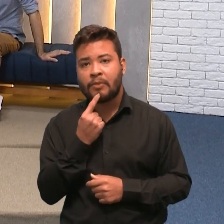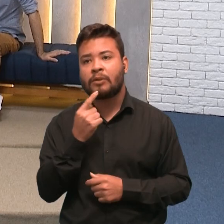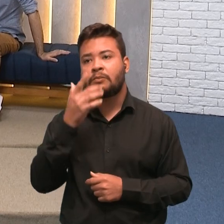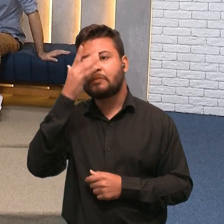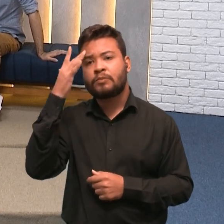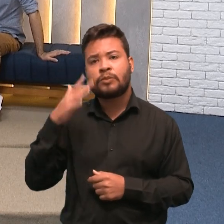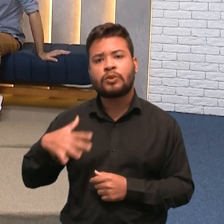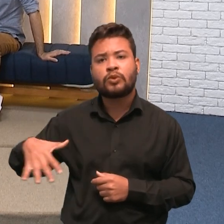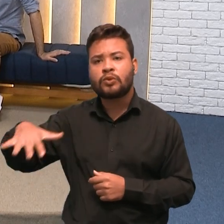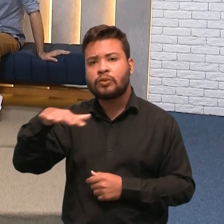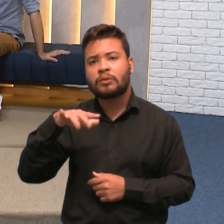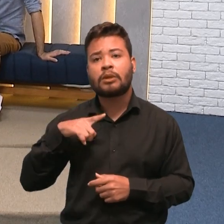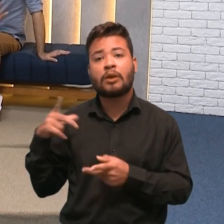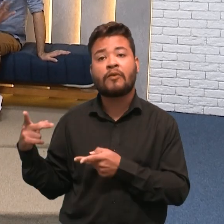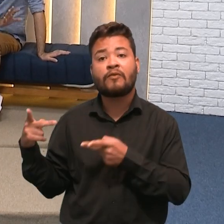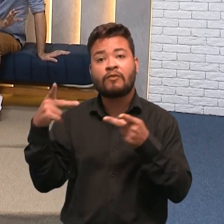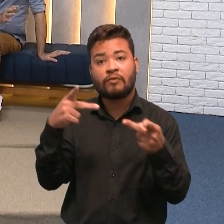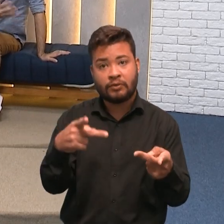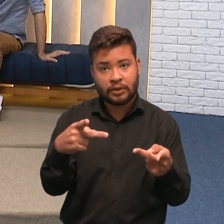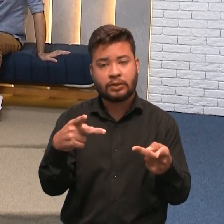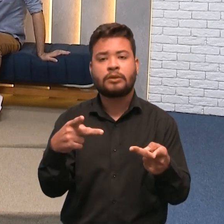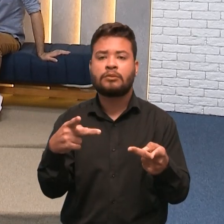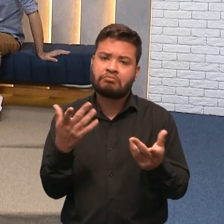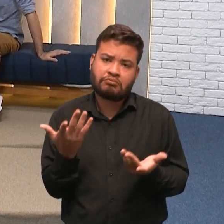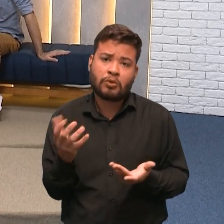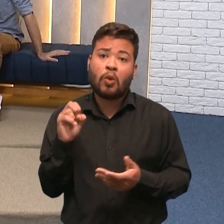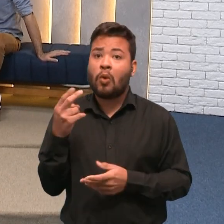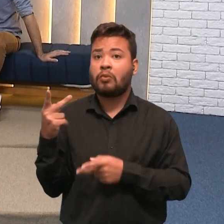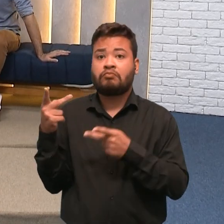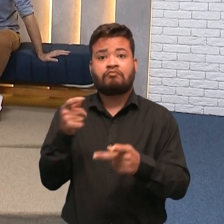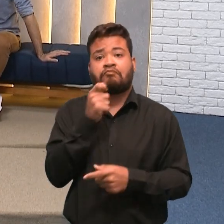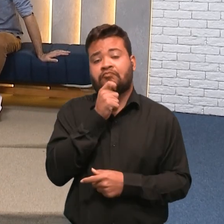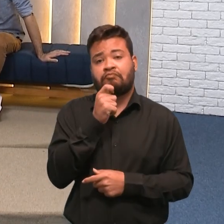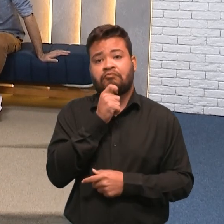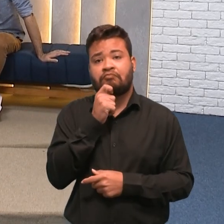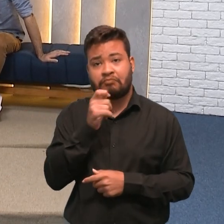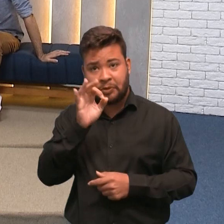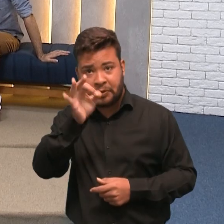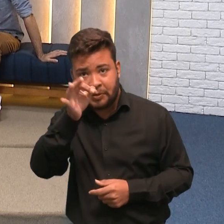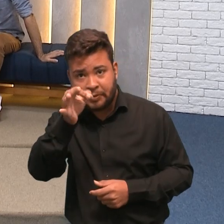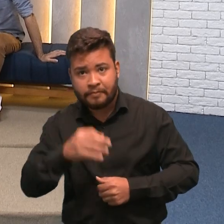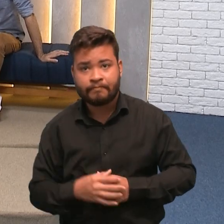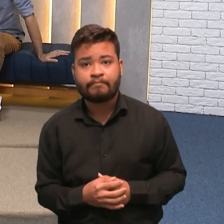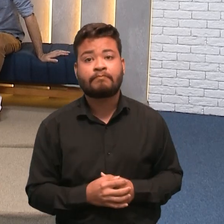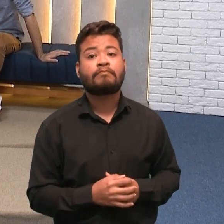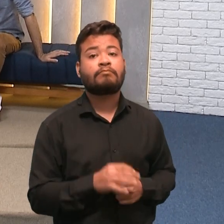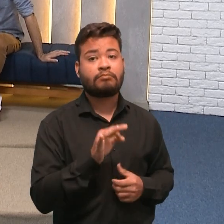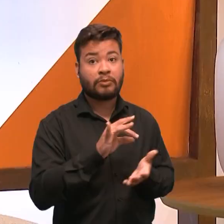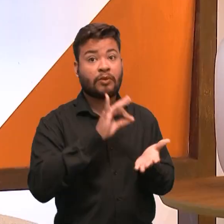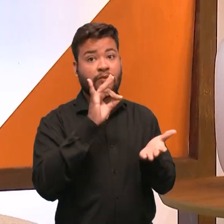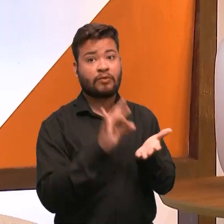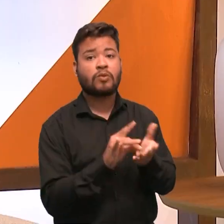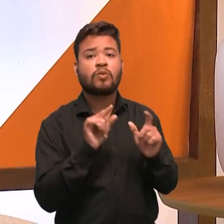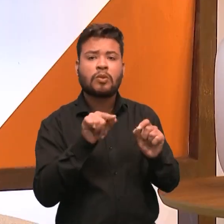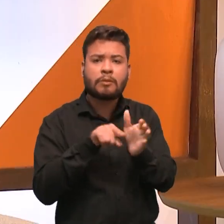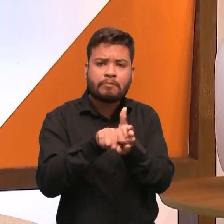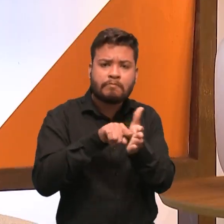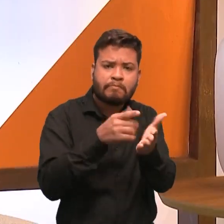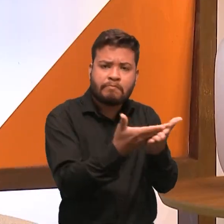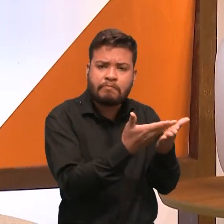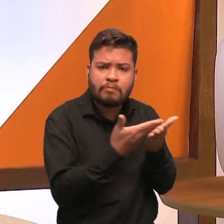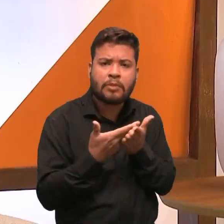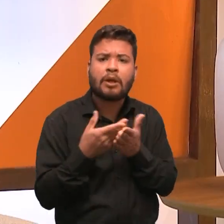público que visita ou que não está indo também aos museus, né, professor? Na verdade, a pesquisa foi feita, salvo